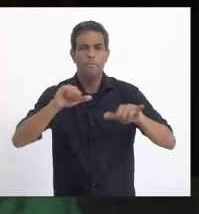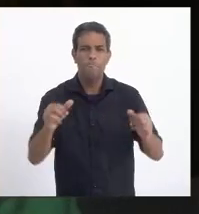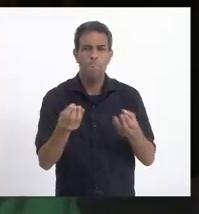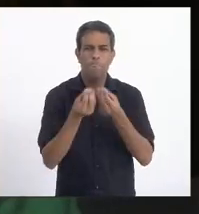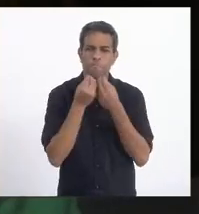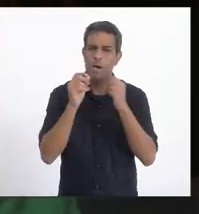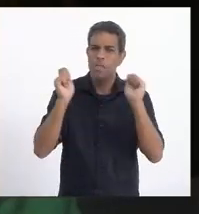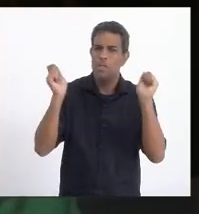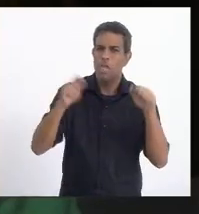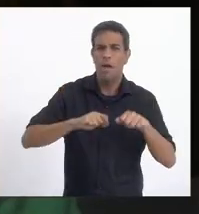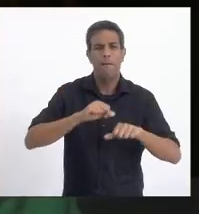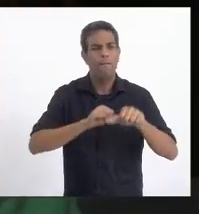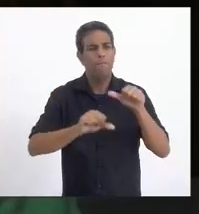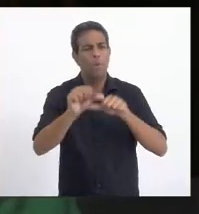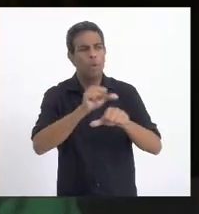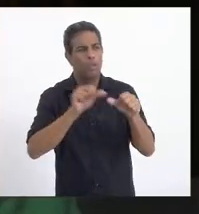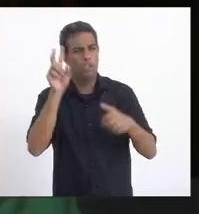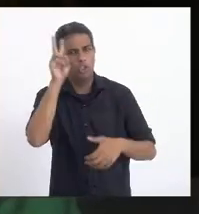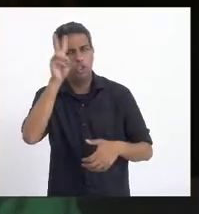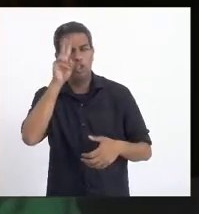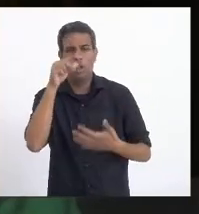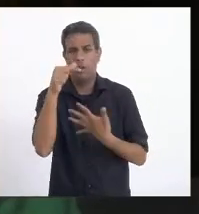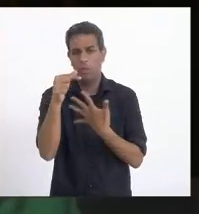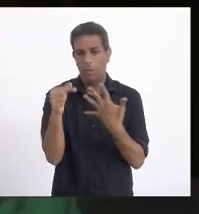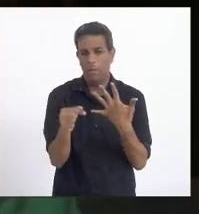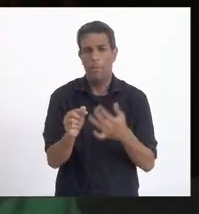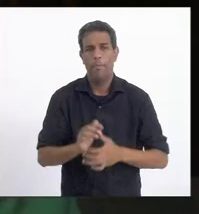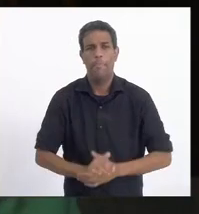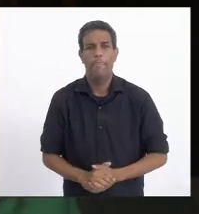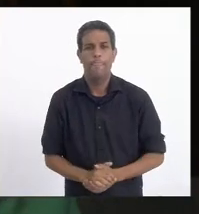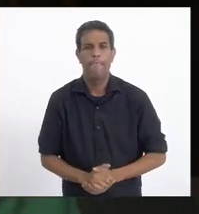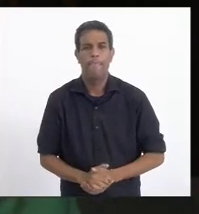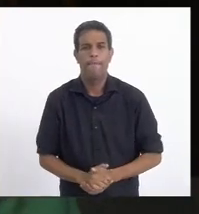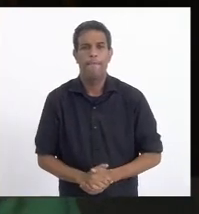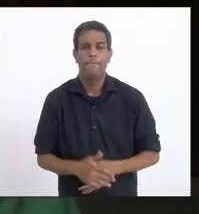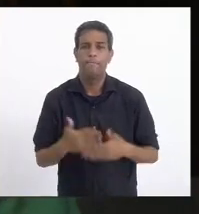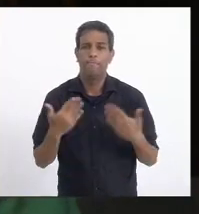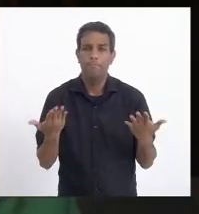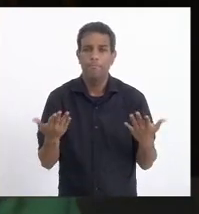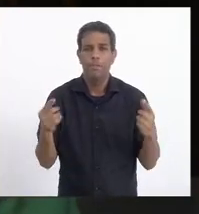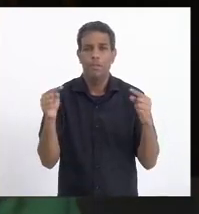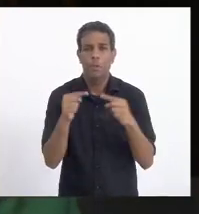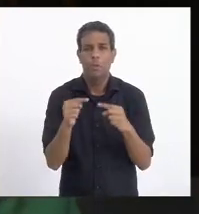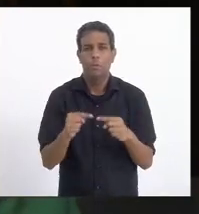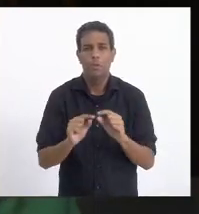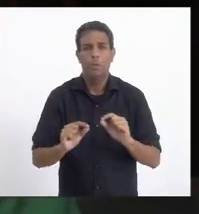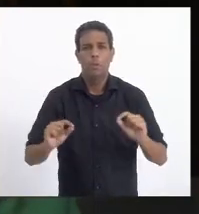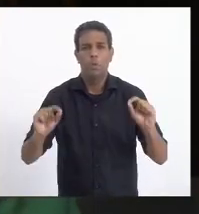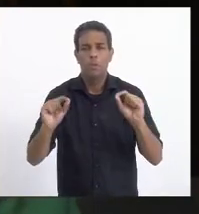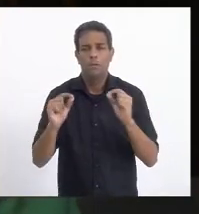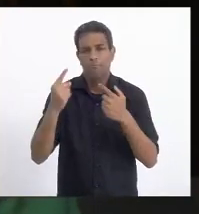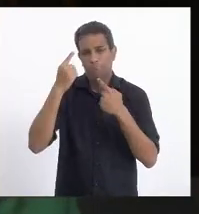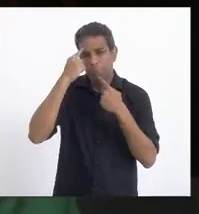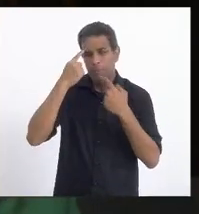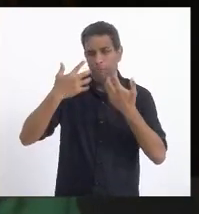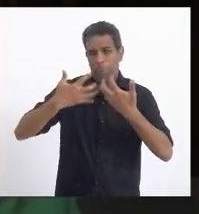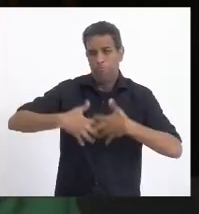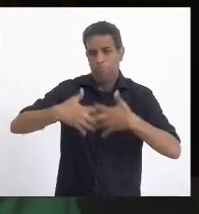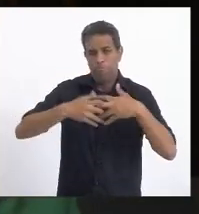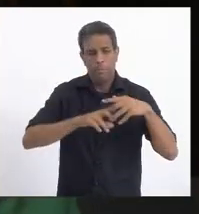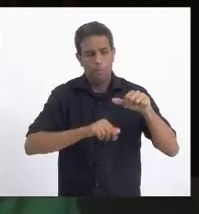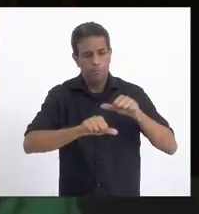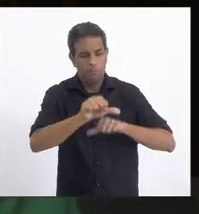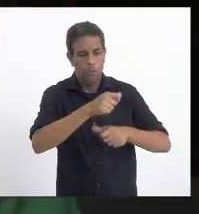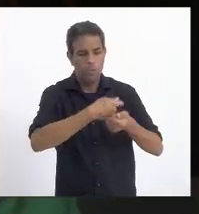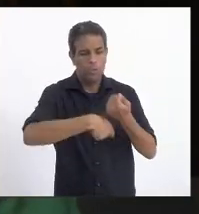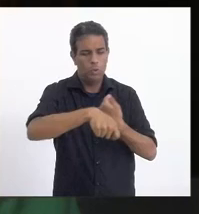a possibilidade de mudar a história Oi e aí eu penso no regime de recuperação